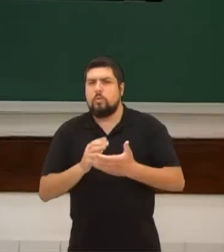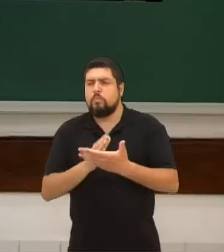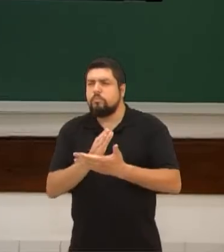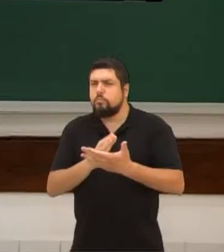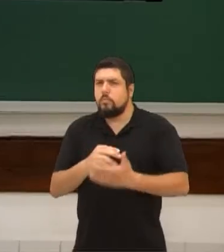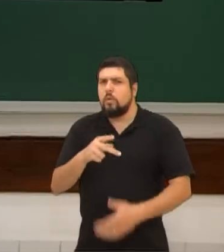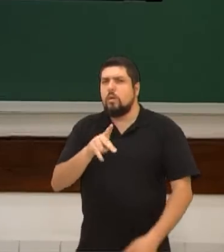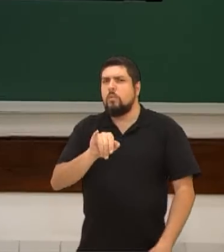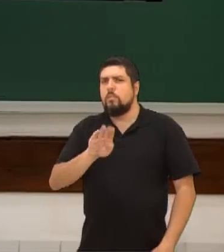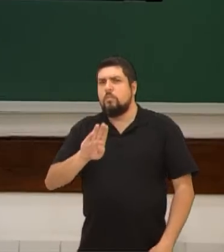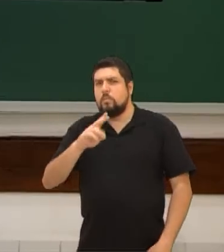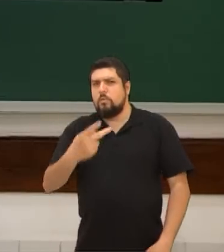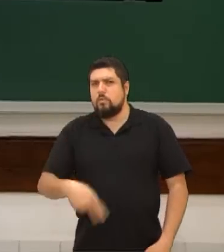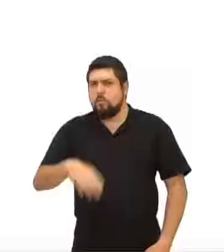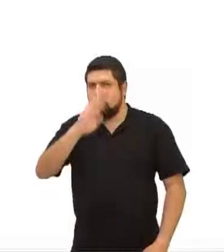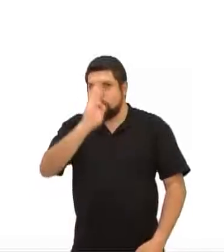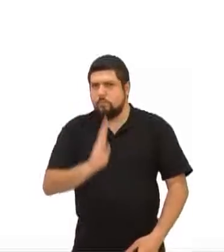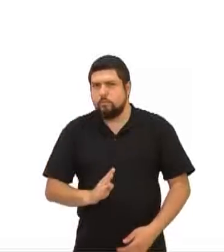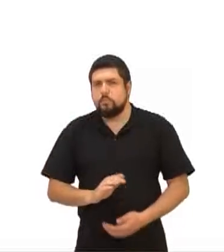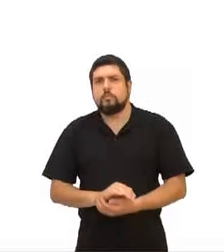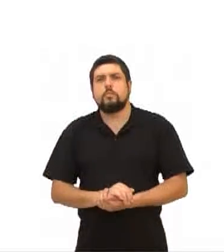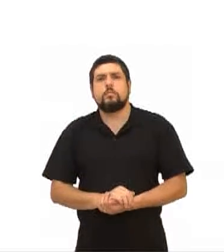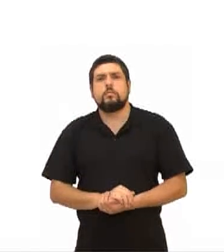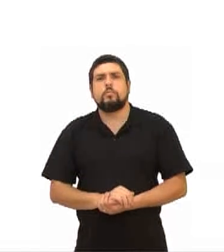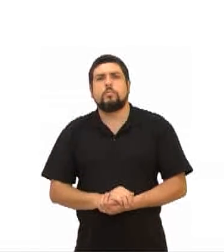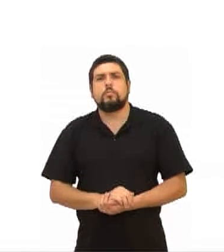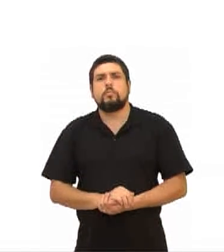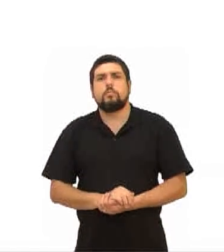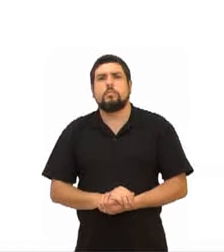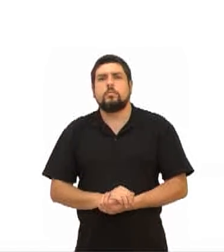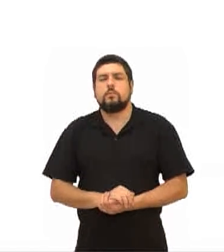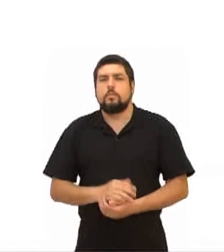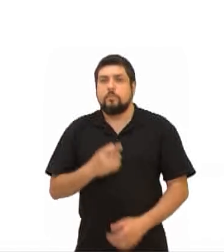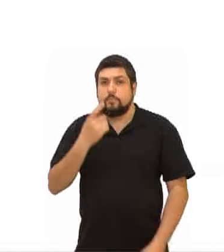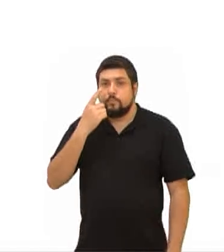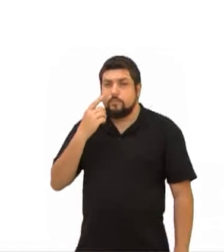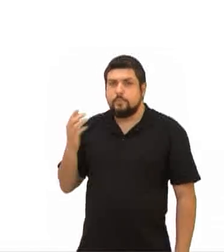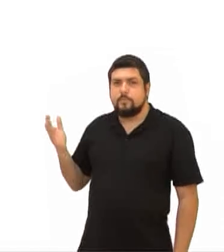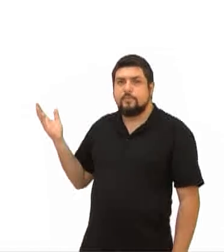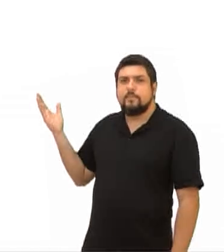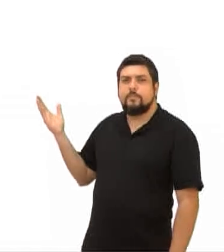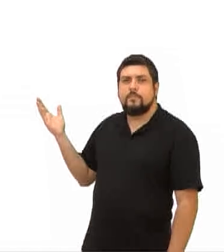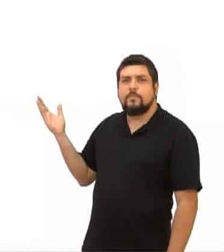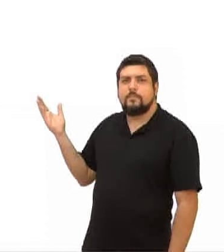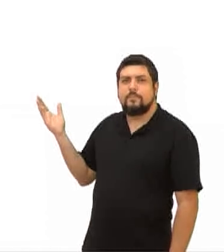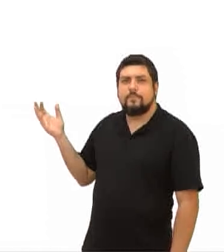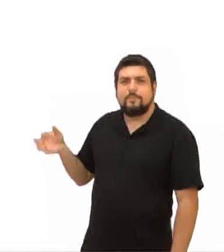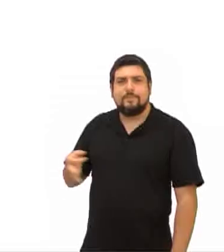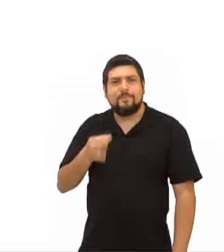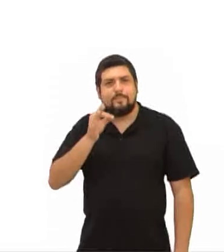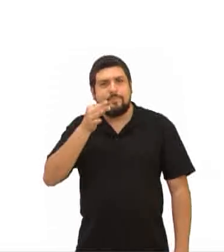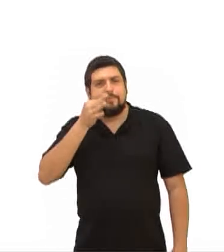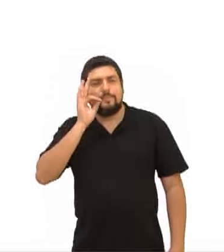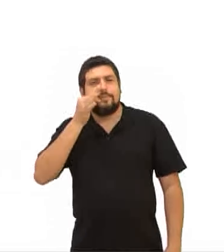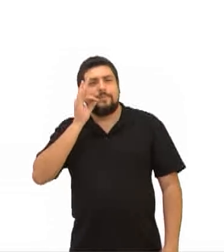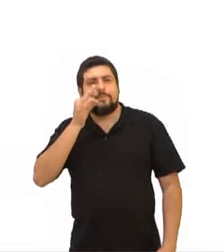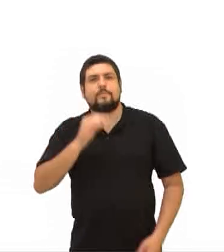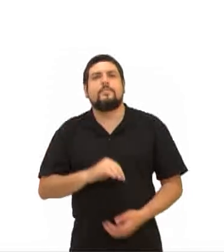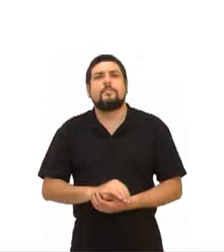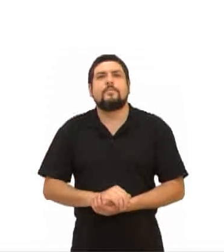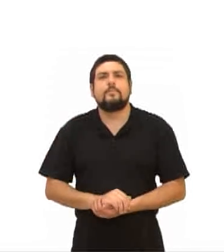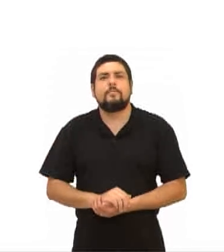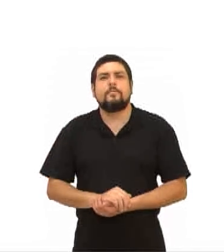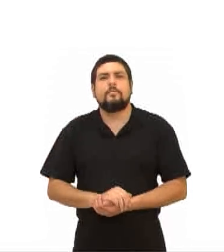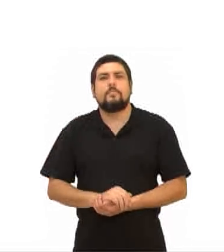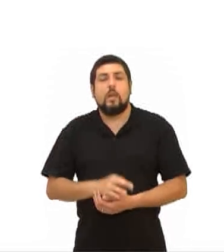Brasil. Trago aqui para vocês uma foto, né, de um pé de café, do grão de café. O café ele